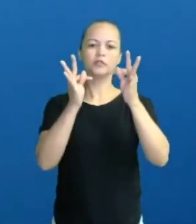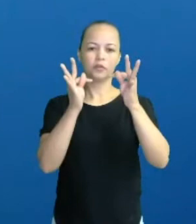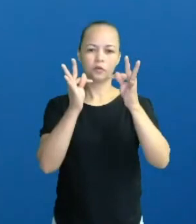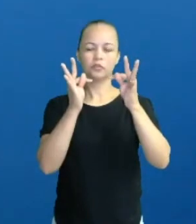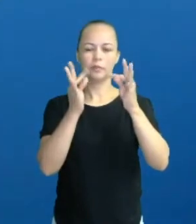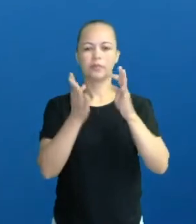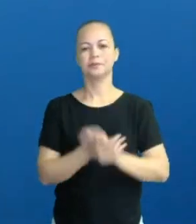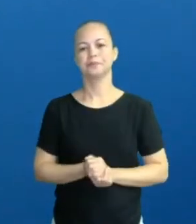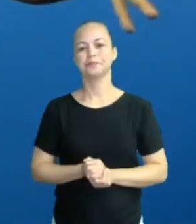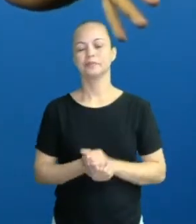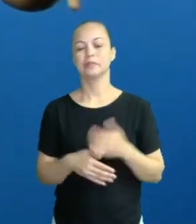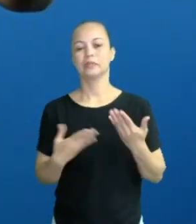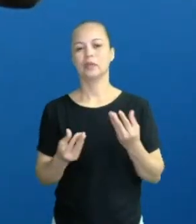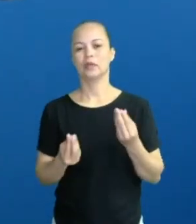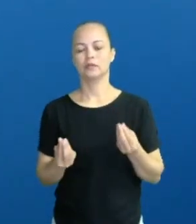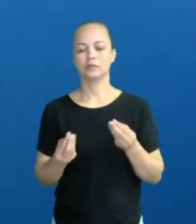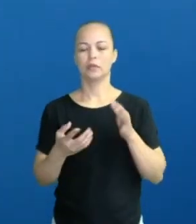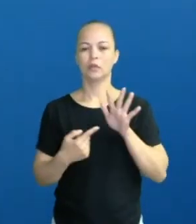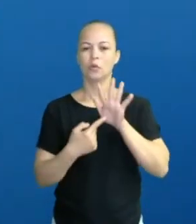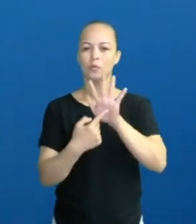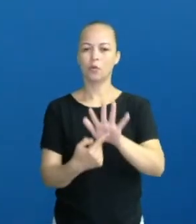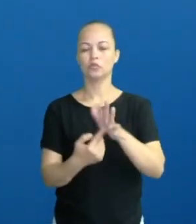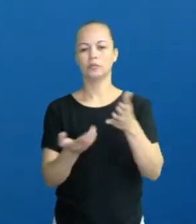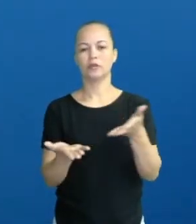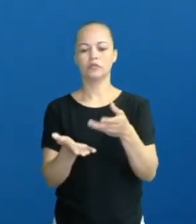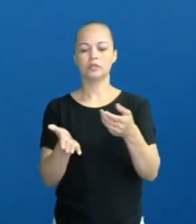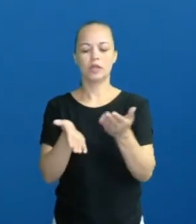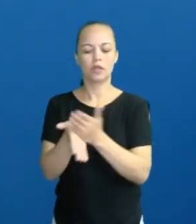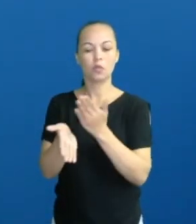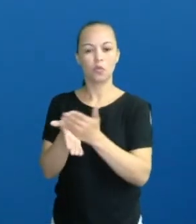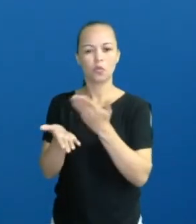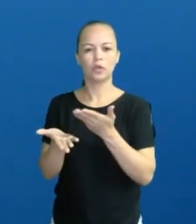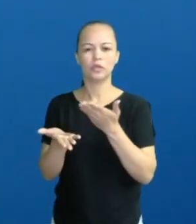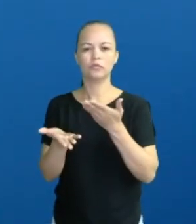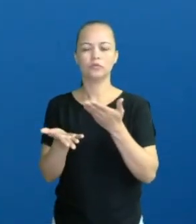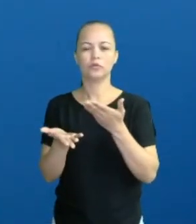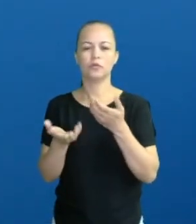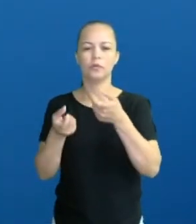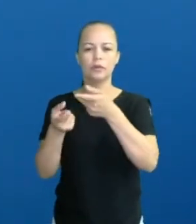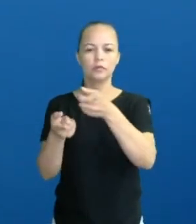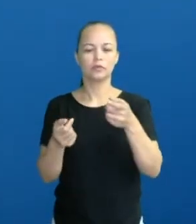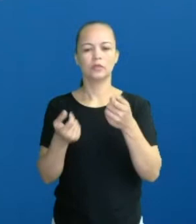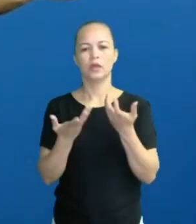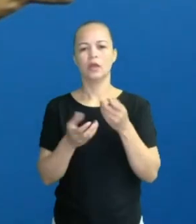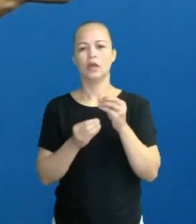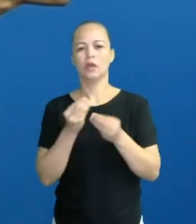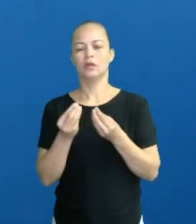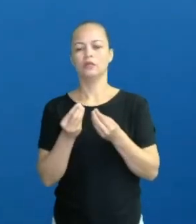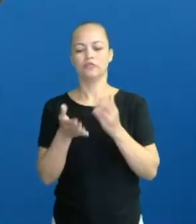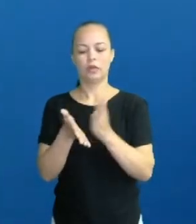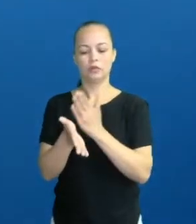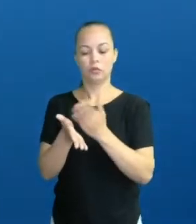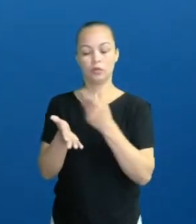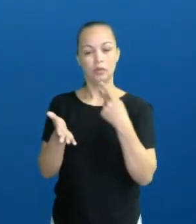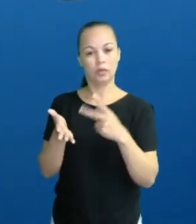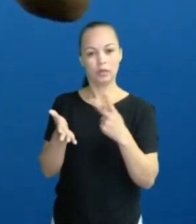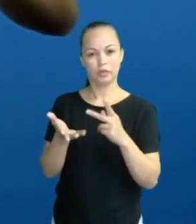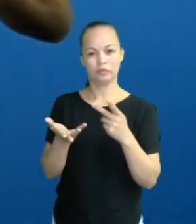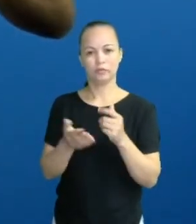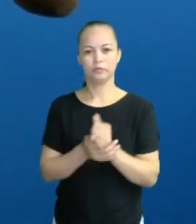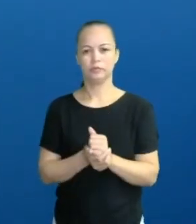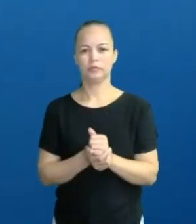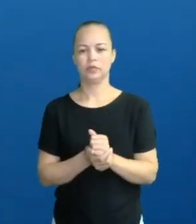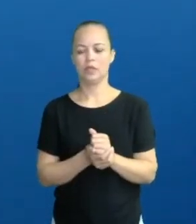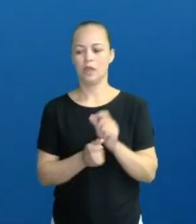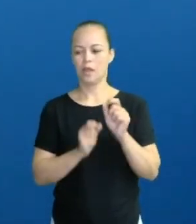diria mais uma vez aqui, trazendo à tona o livro de Yuval Noah Harari, que ele fala no livro dele. Ele deixa muito claro,